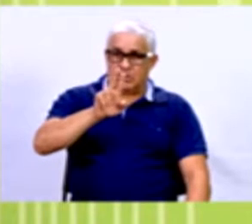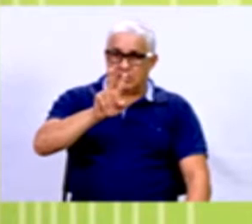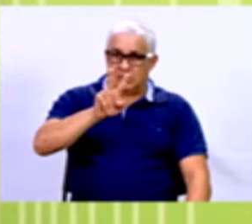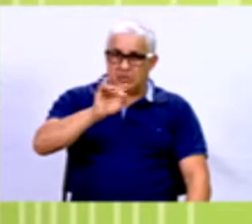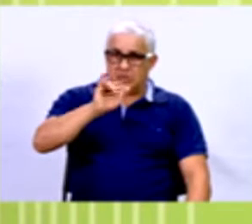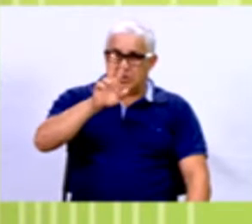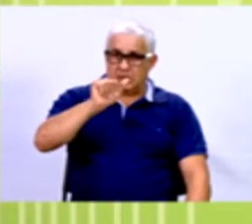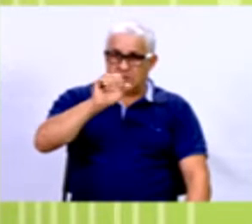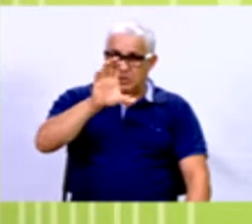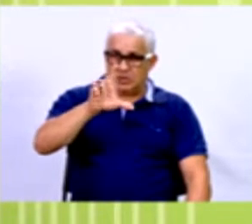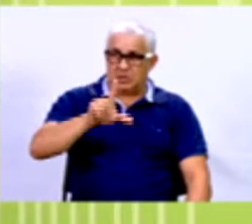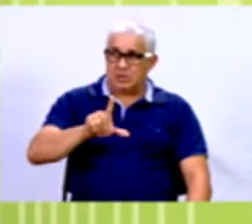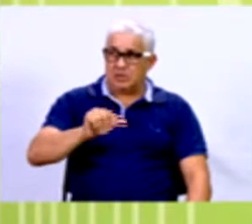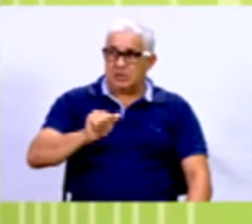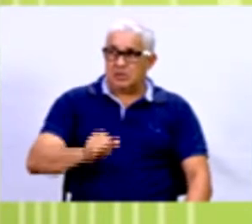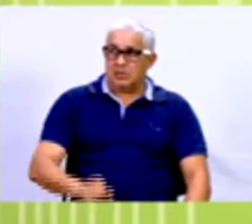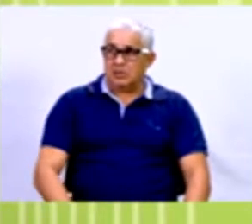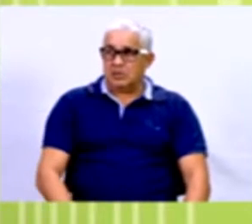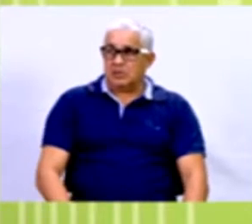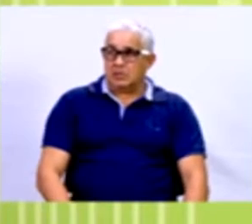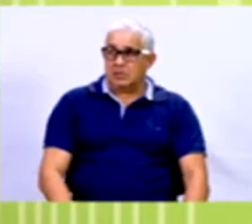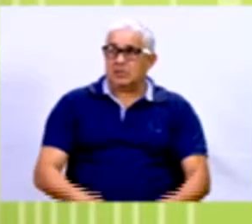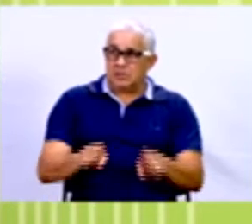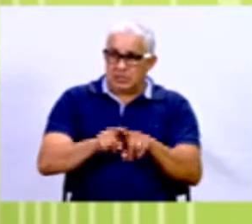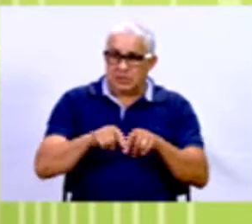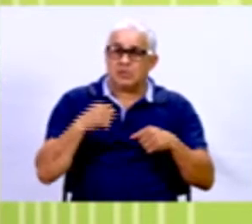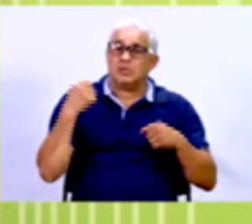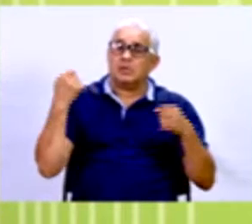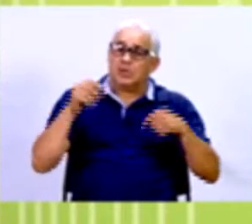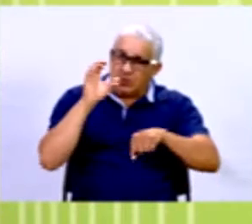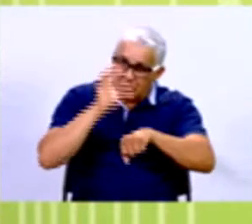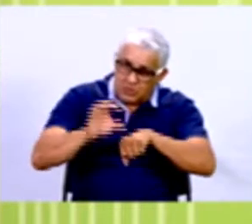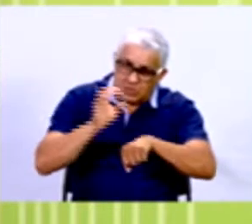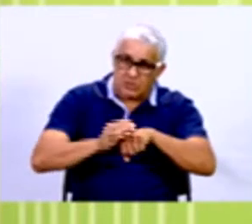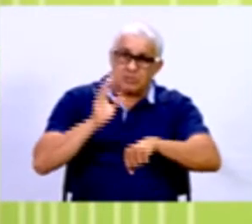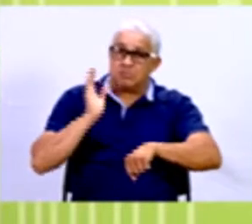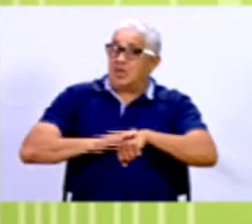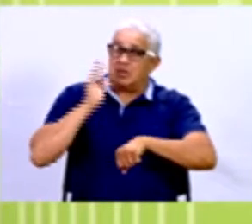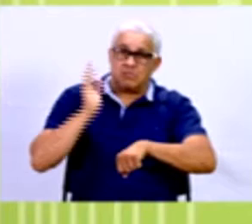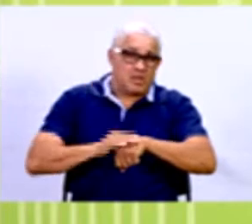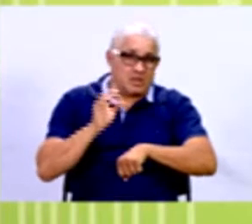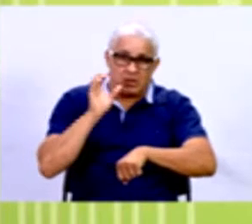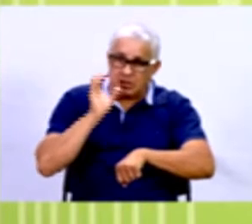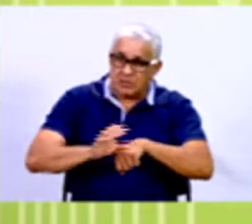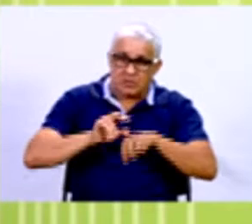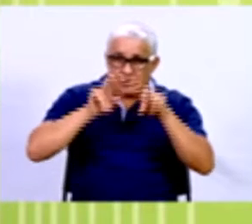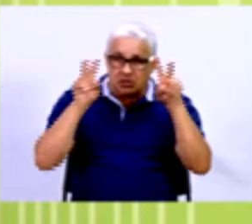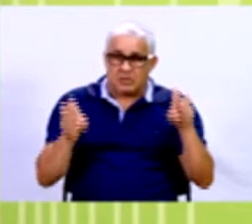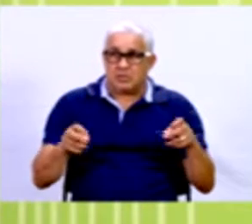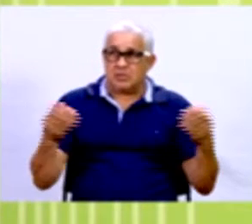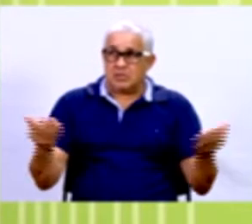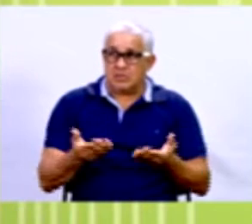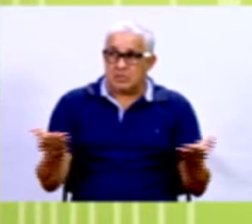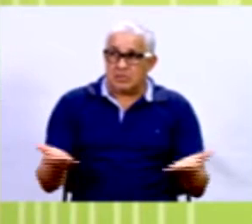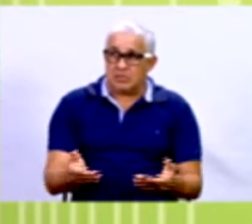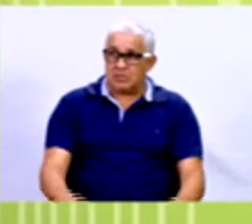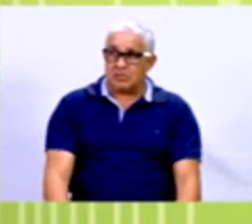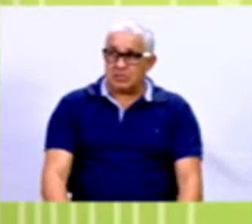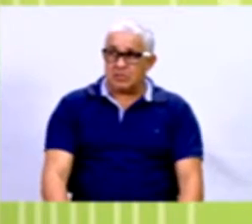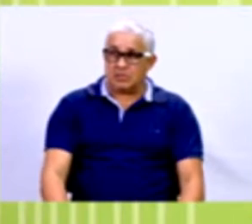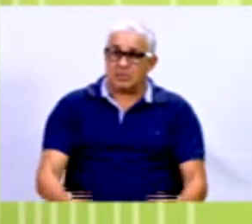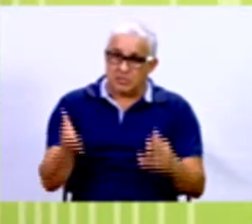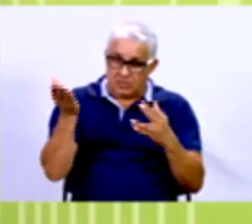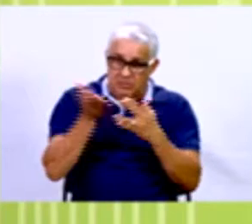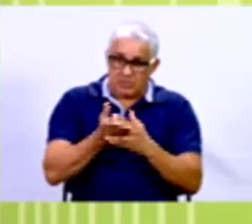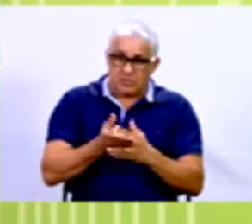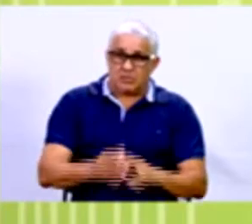que curioso, querendo saber mais, sabe? Indo atrás, procurando mais a respeito desse tema. Gente, agora nós vamos dar um